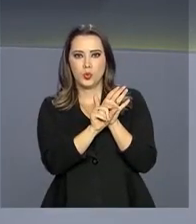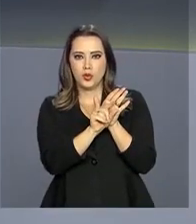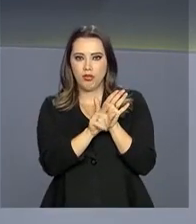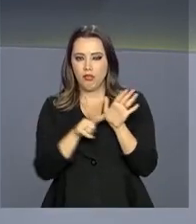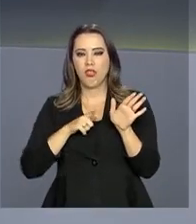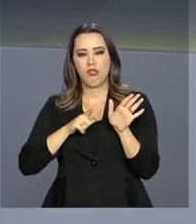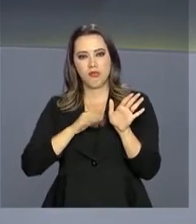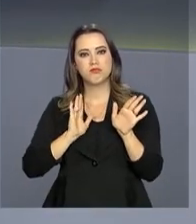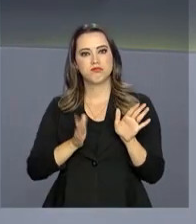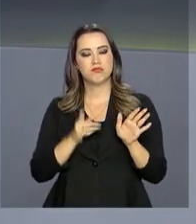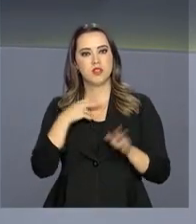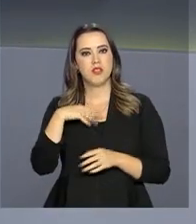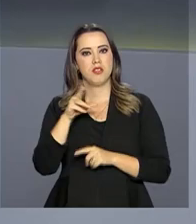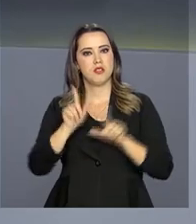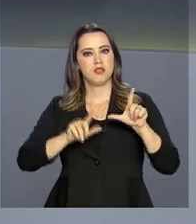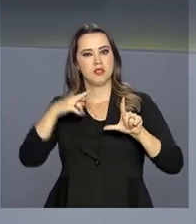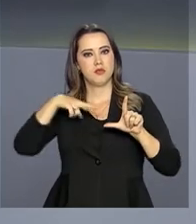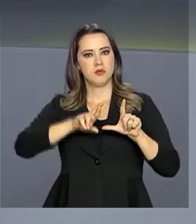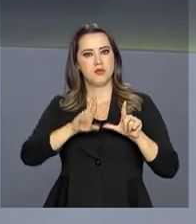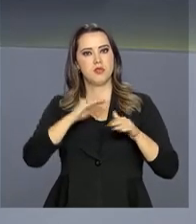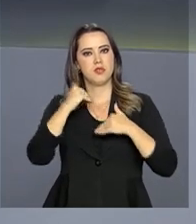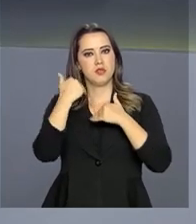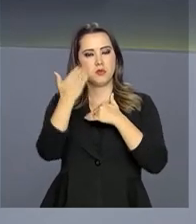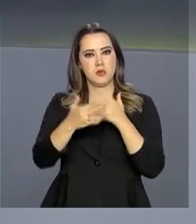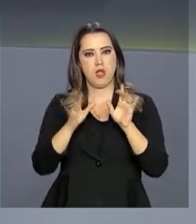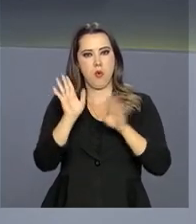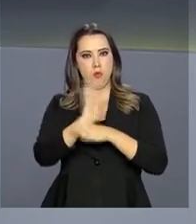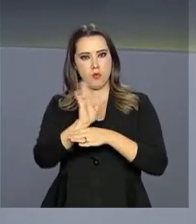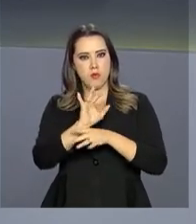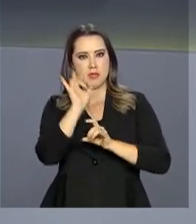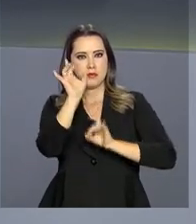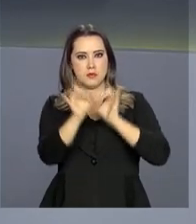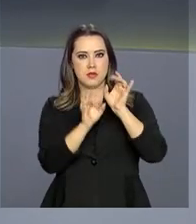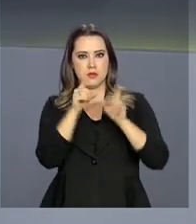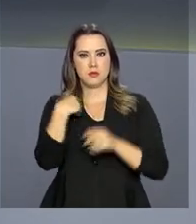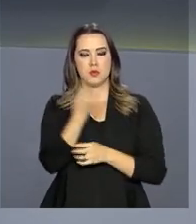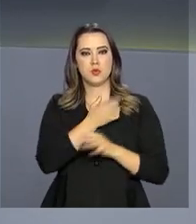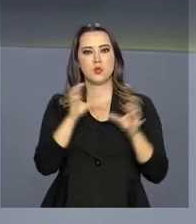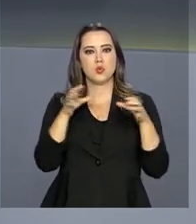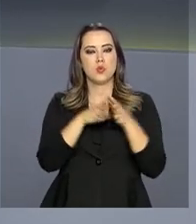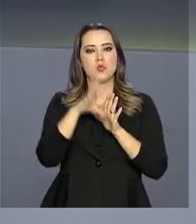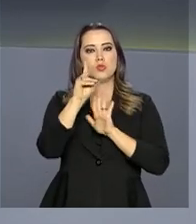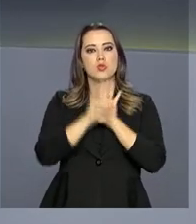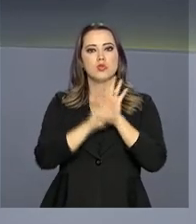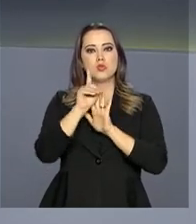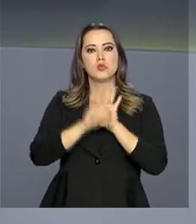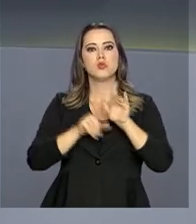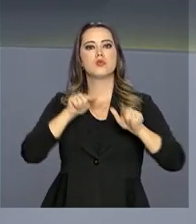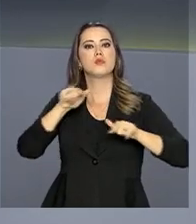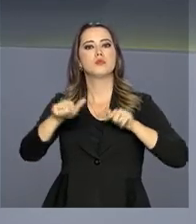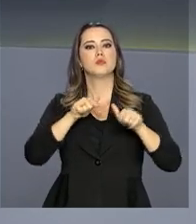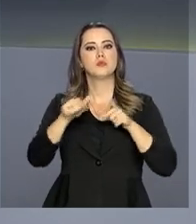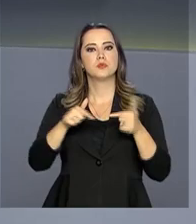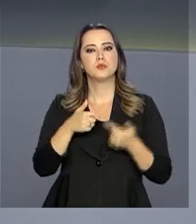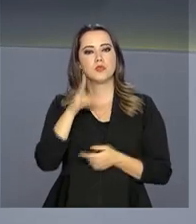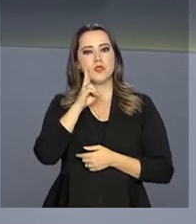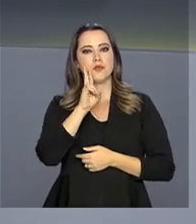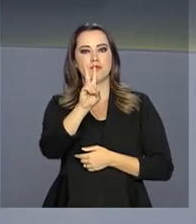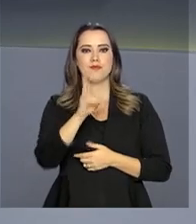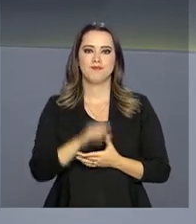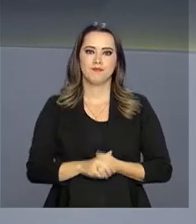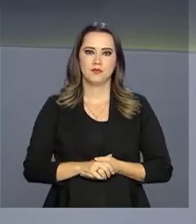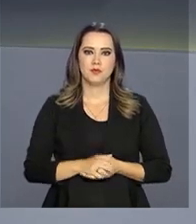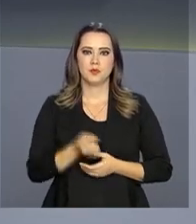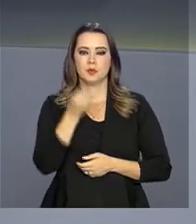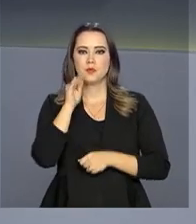no Twitter. E a NBR transmite em seguida um especial feito pela nossa equipe sobre os direitos do trabalhador.